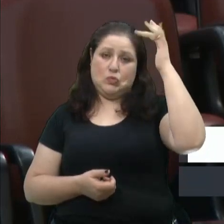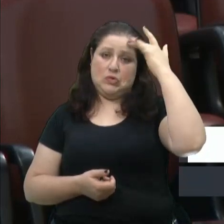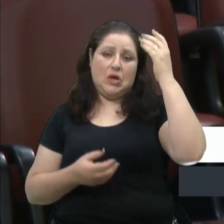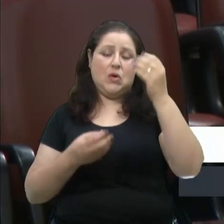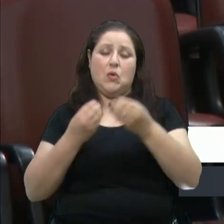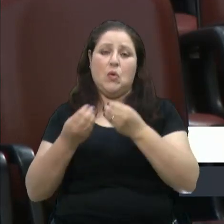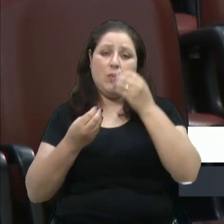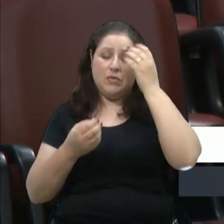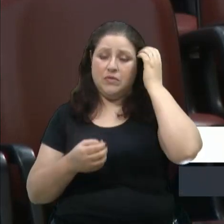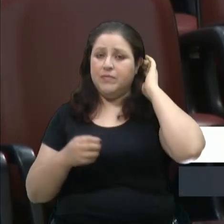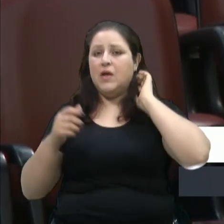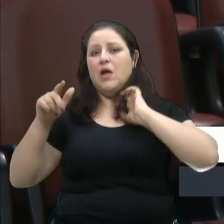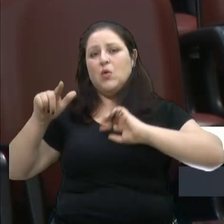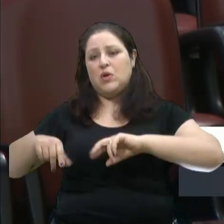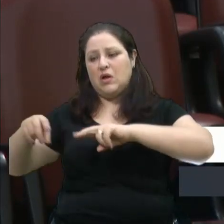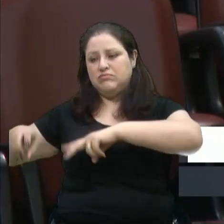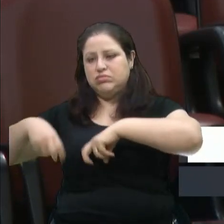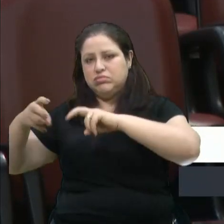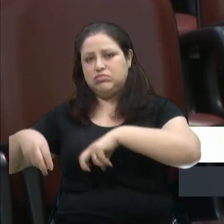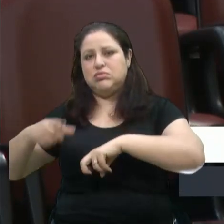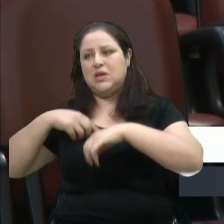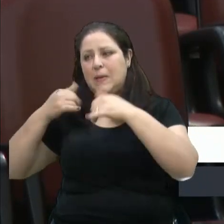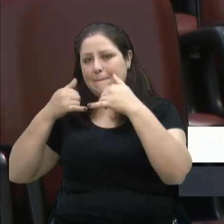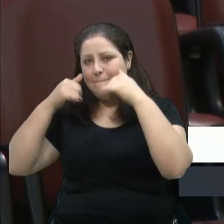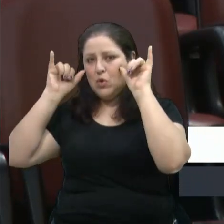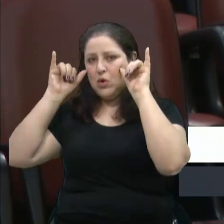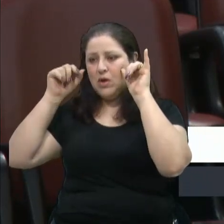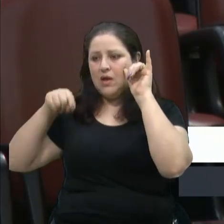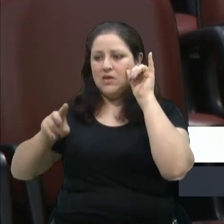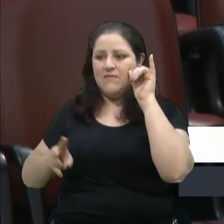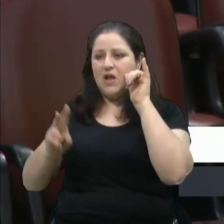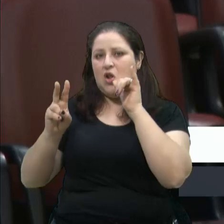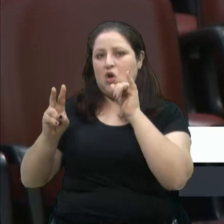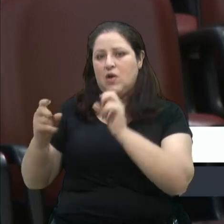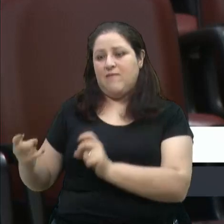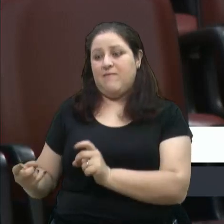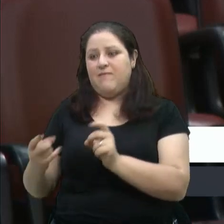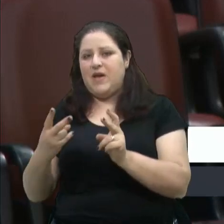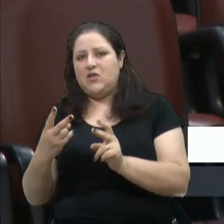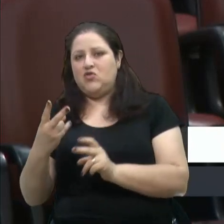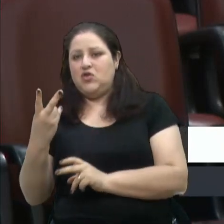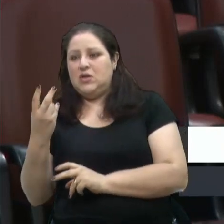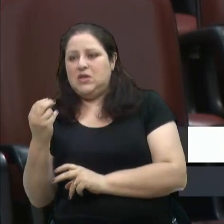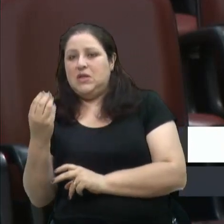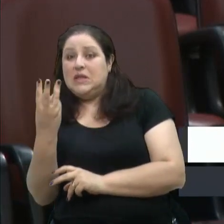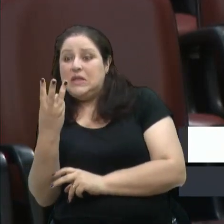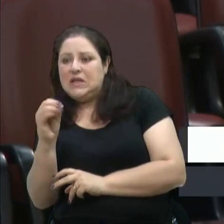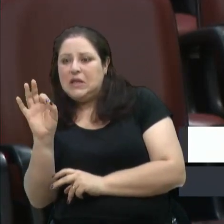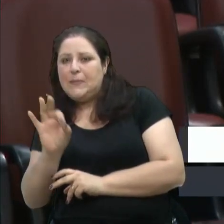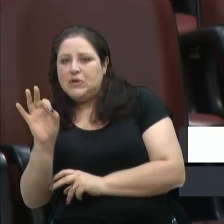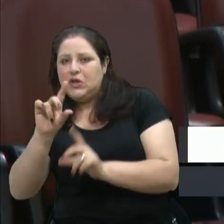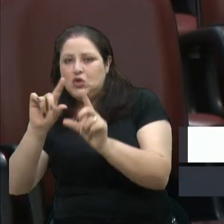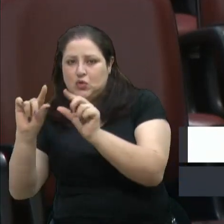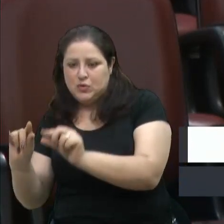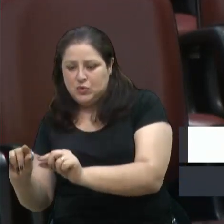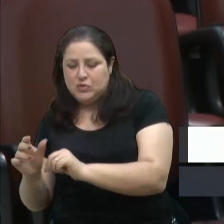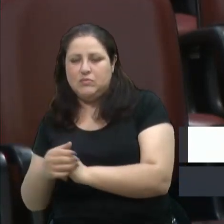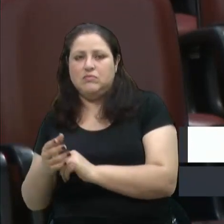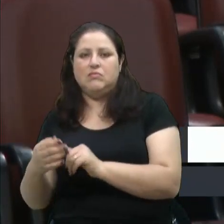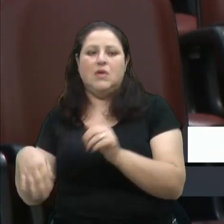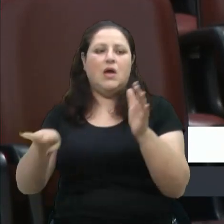na fazenda lá onde que é criado o boi o boi baixou 30% da Divino chegando até no